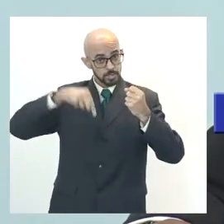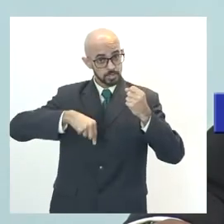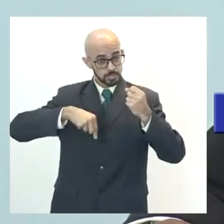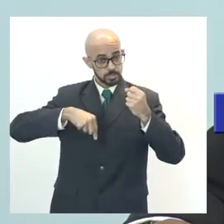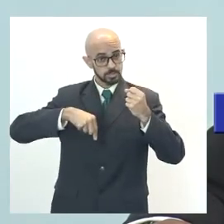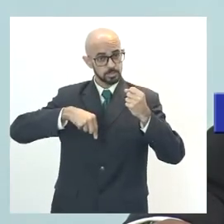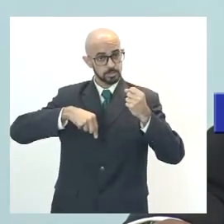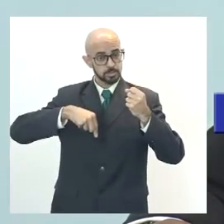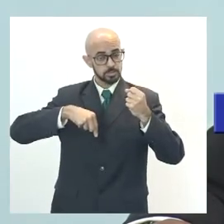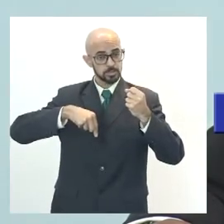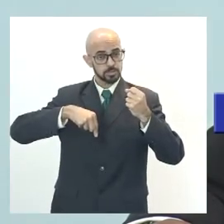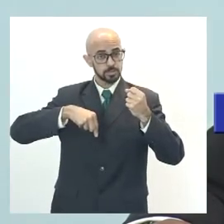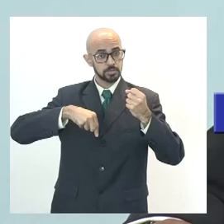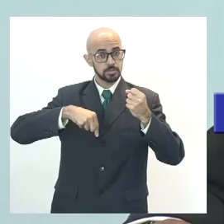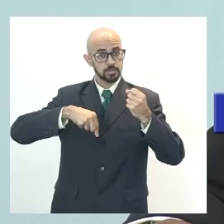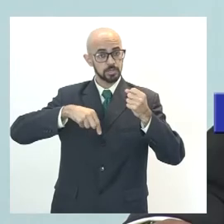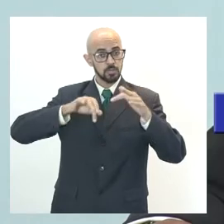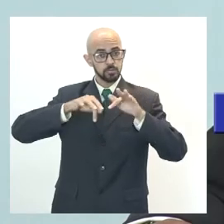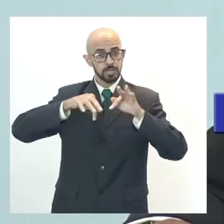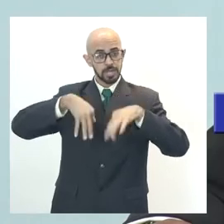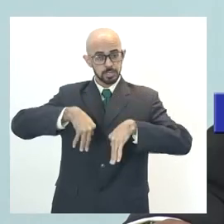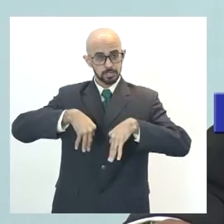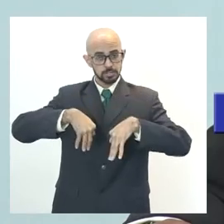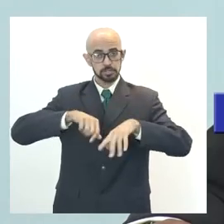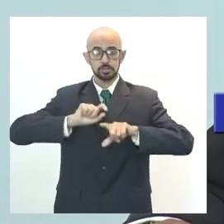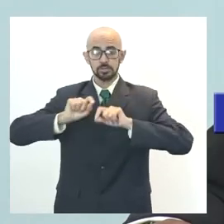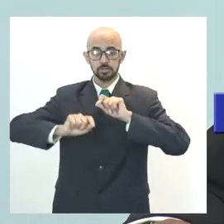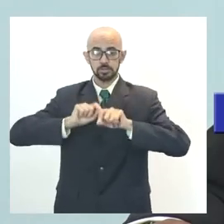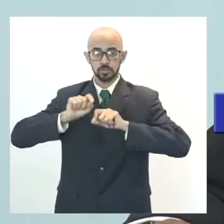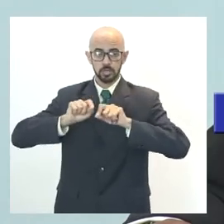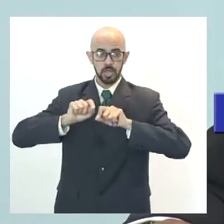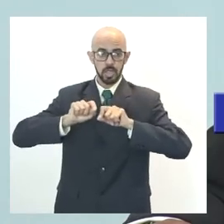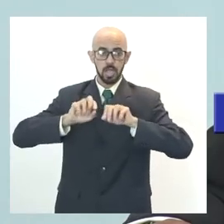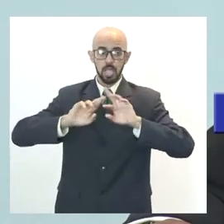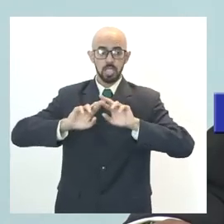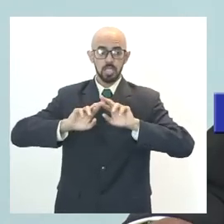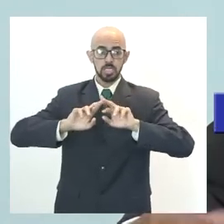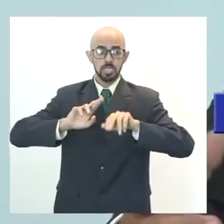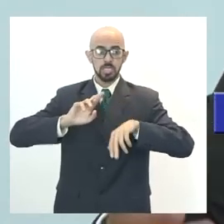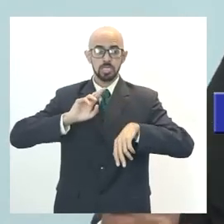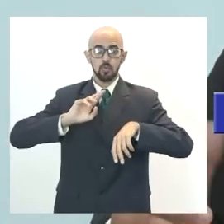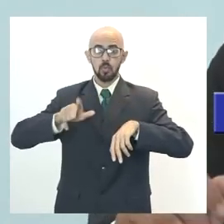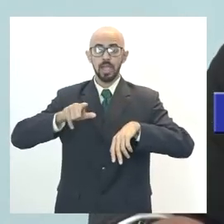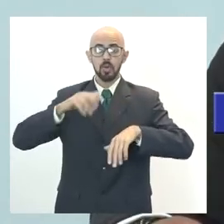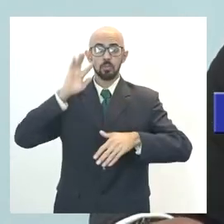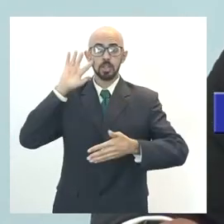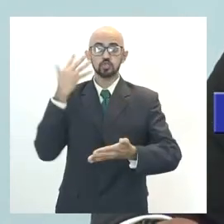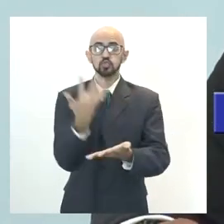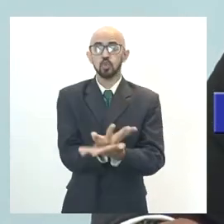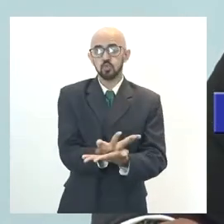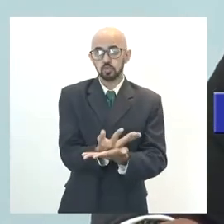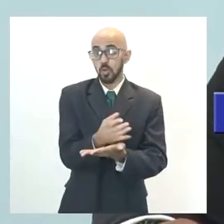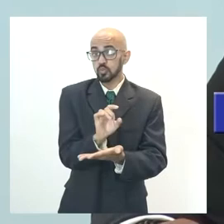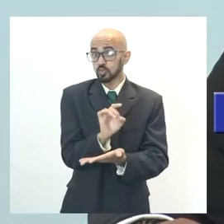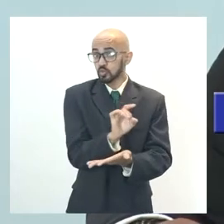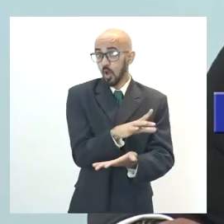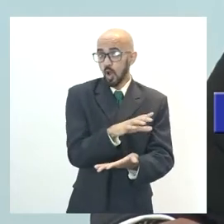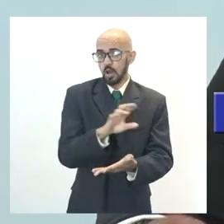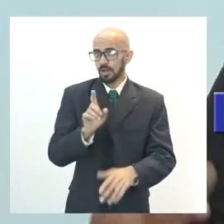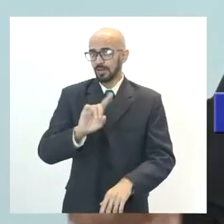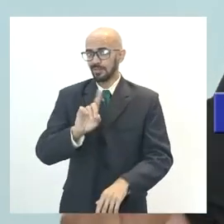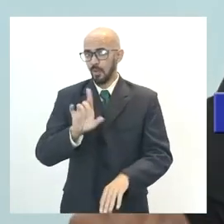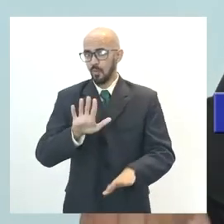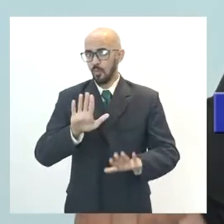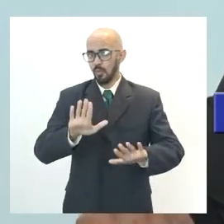daqui não só é uma solução como esse